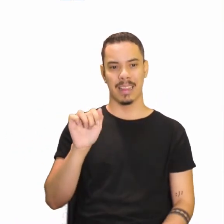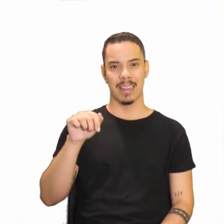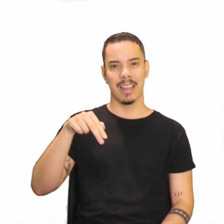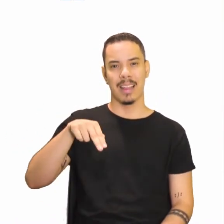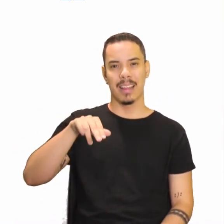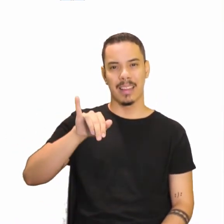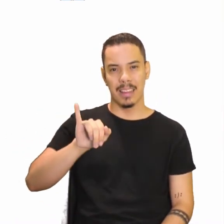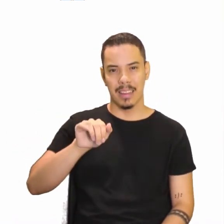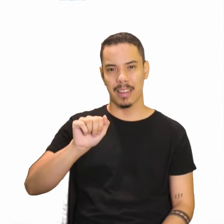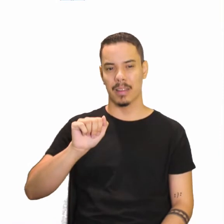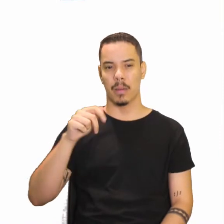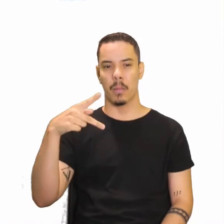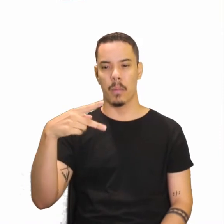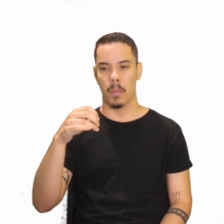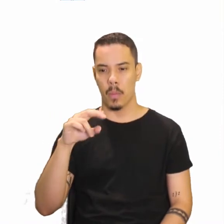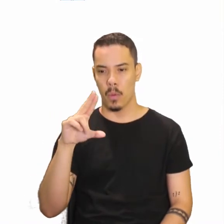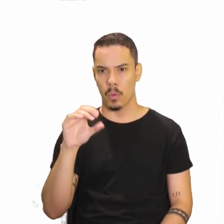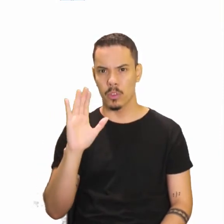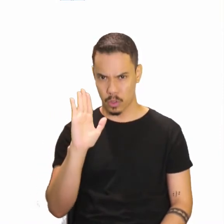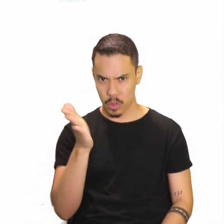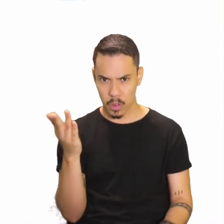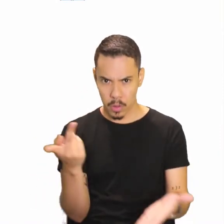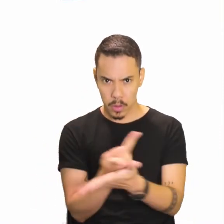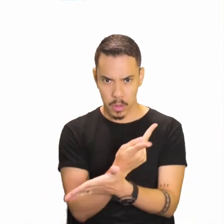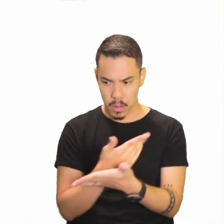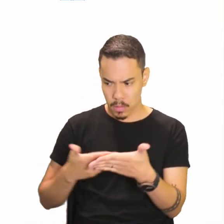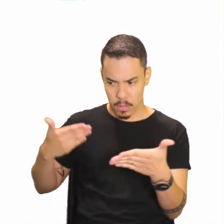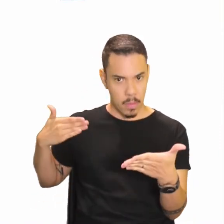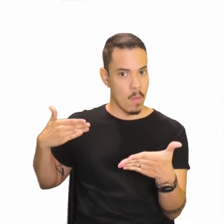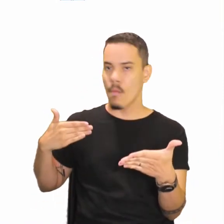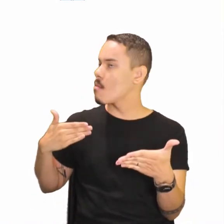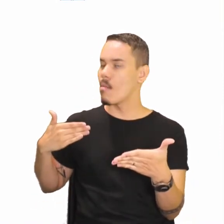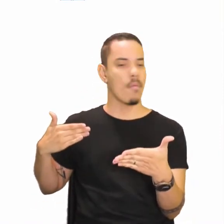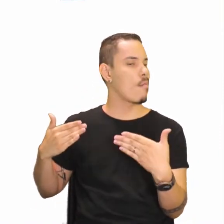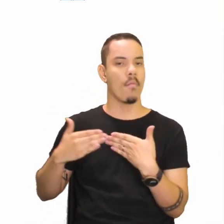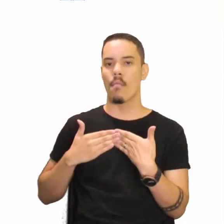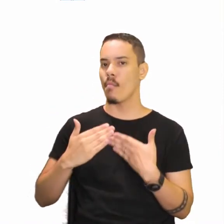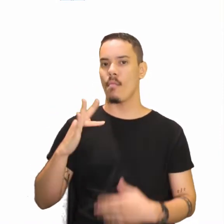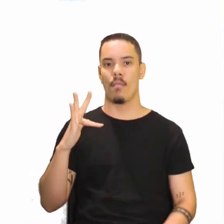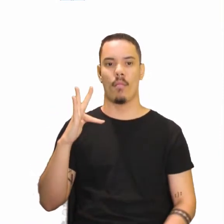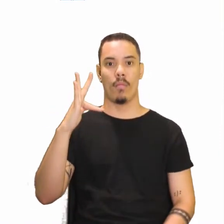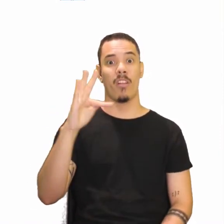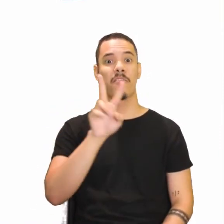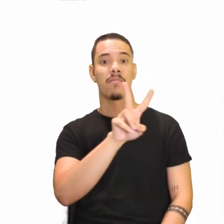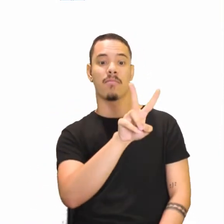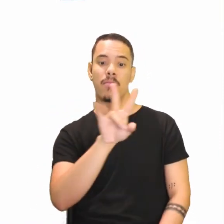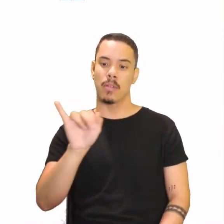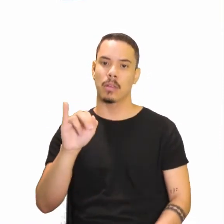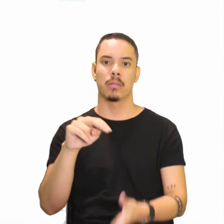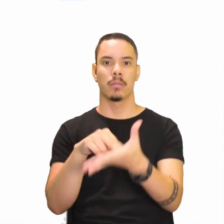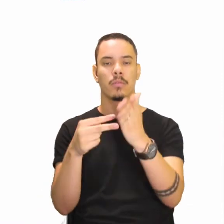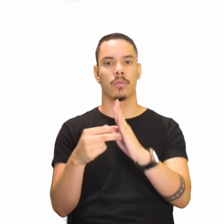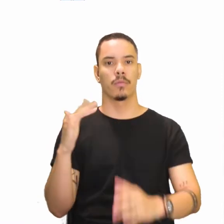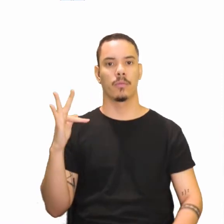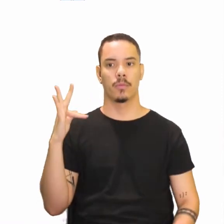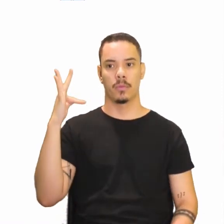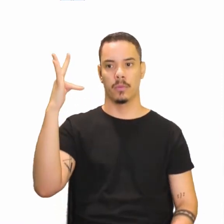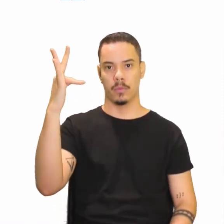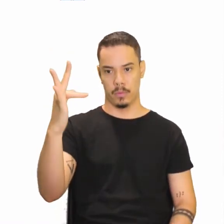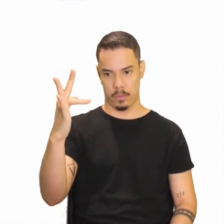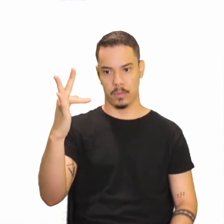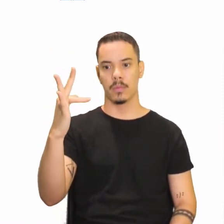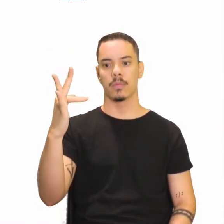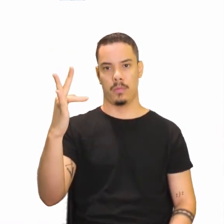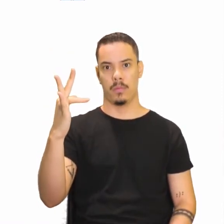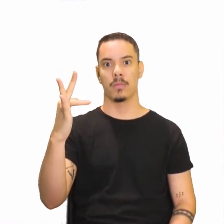pouco já aconteceu? Não, amadinho. Então, amadinho, dá ideia de tempo futuro. Então é o azinho